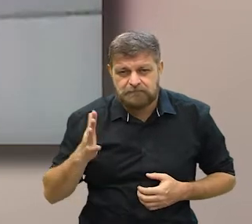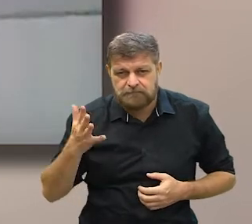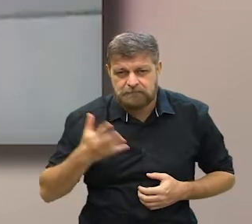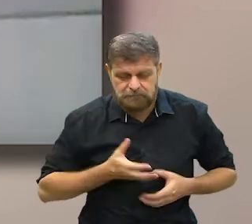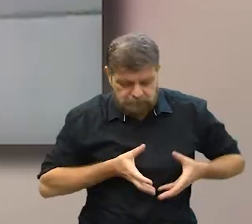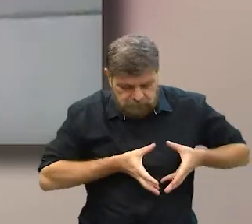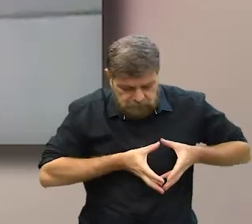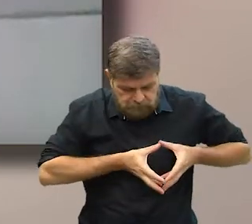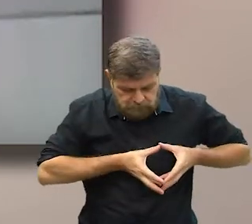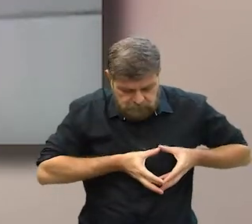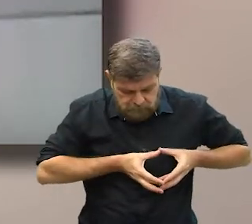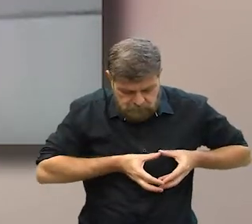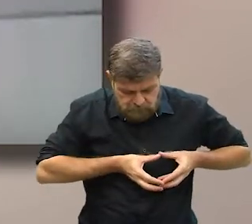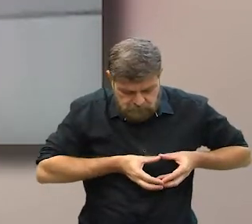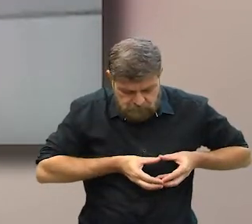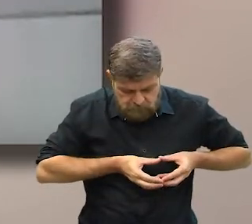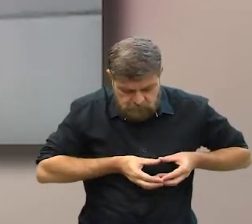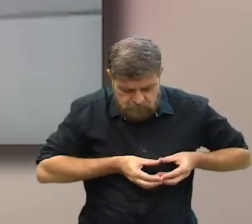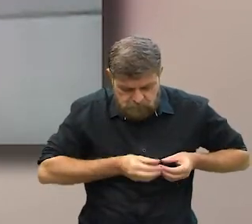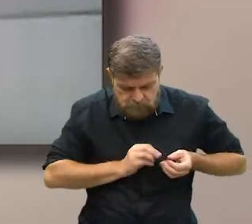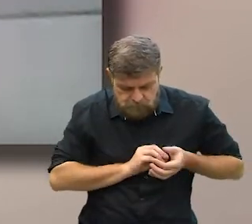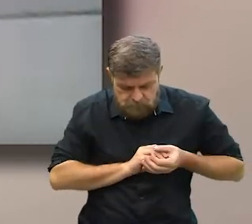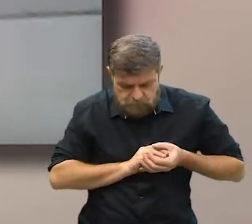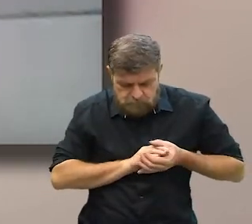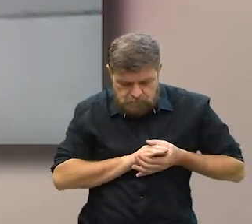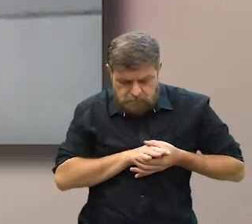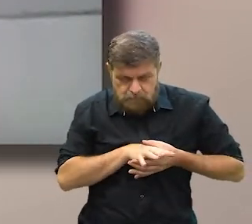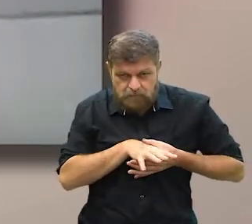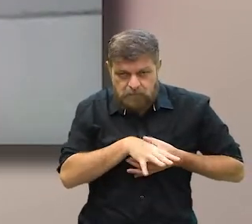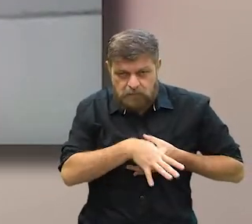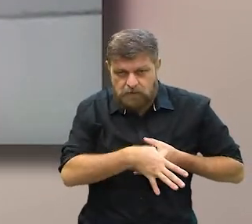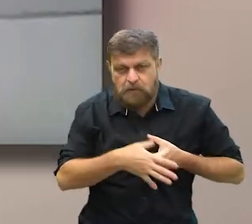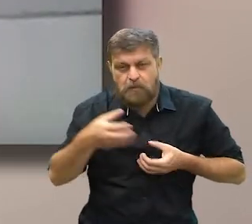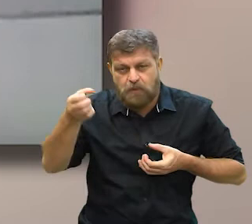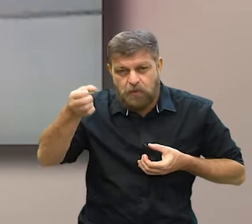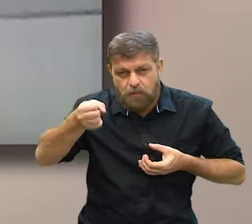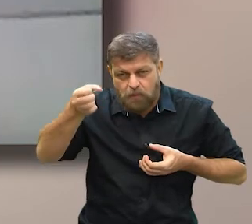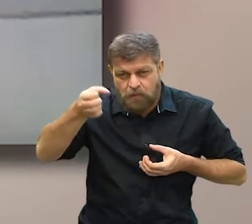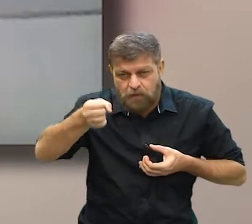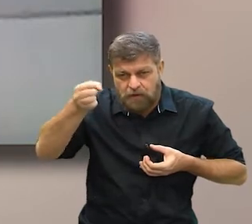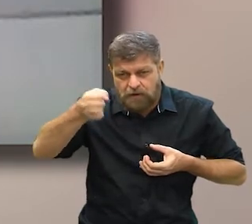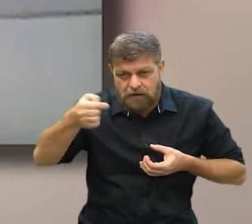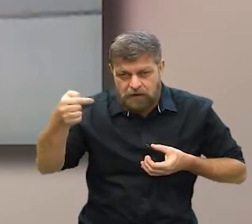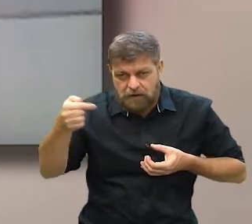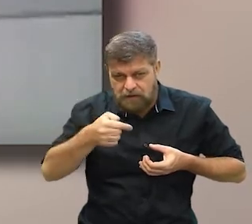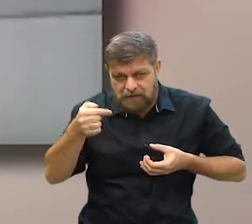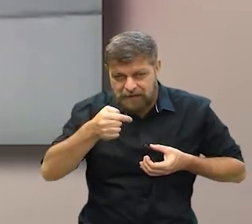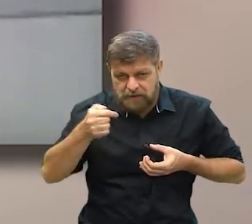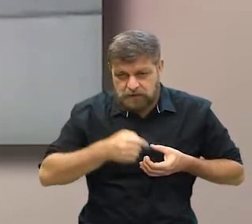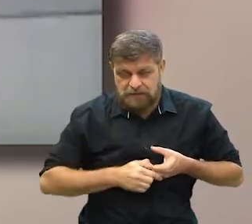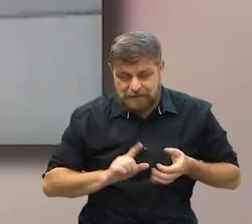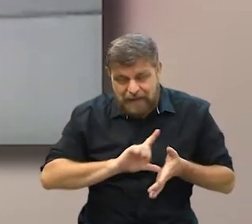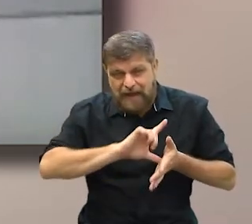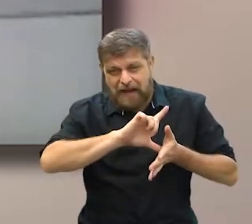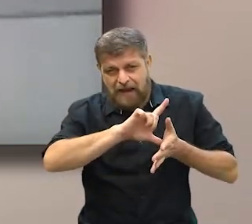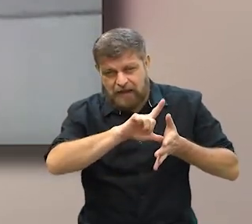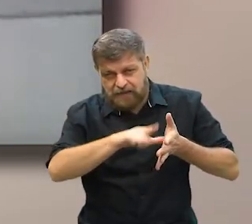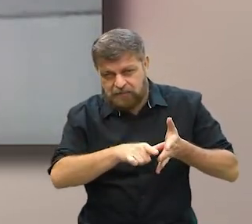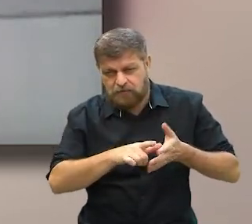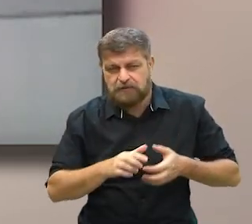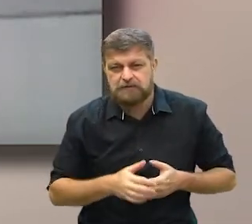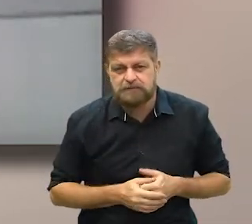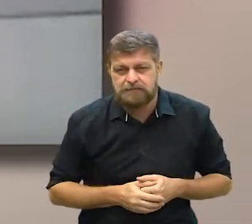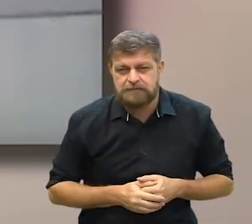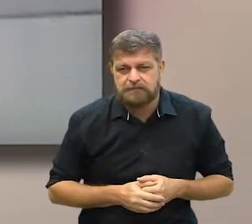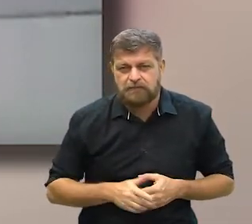né, vai fazer essa expressão e vai empurrar o leite posterior, né, para frente. Então, a